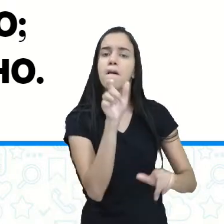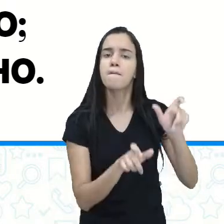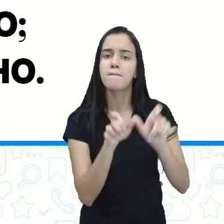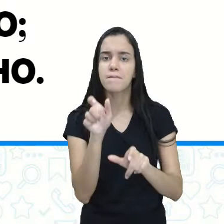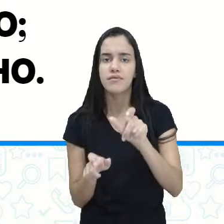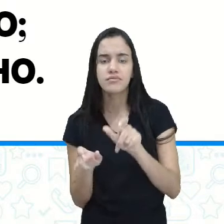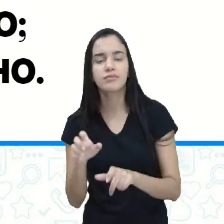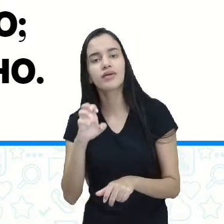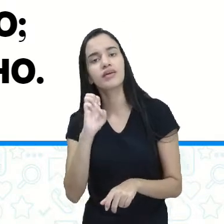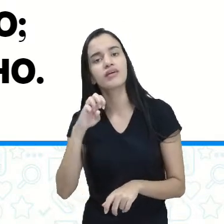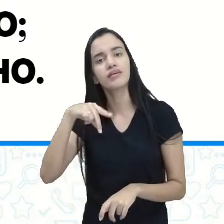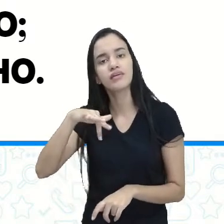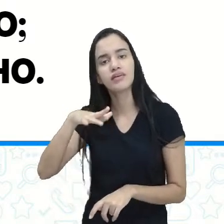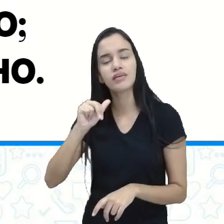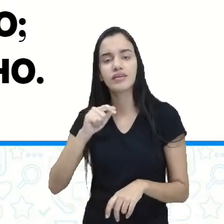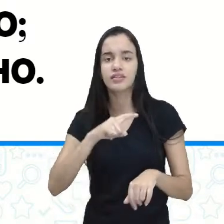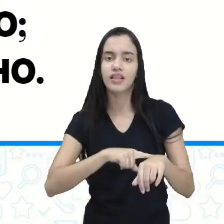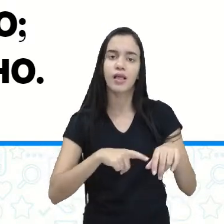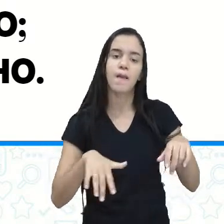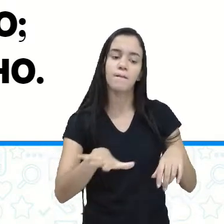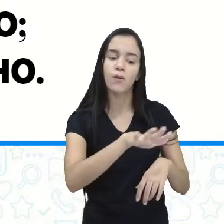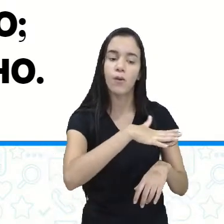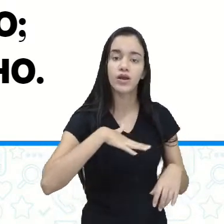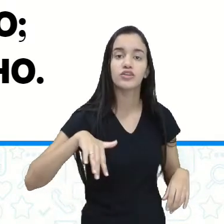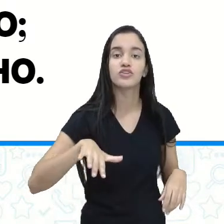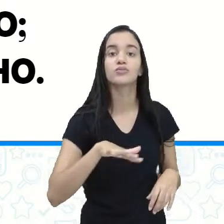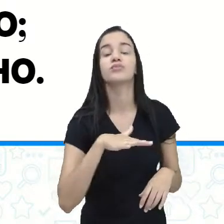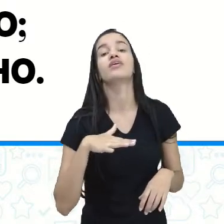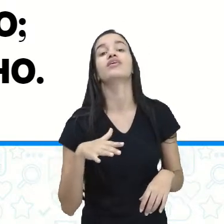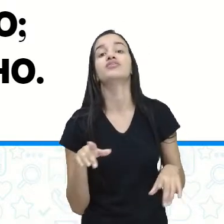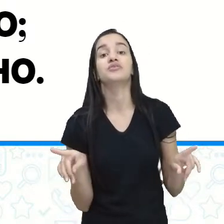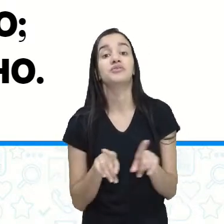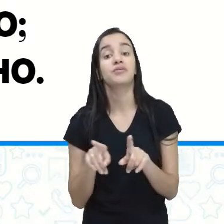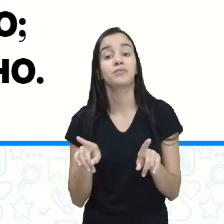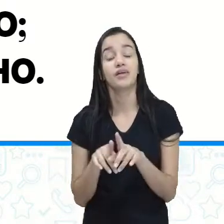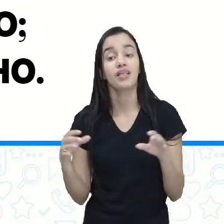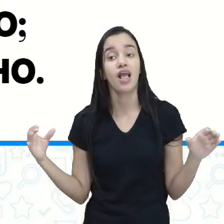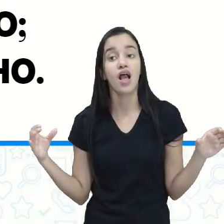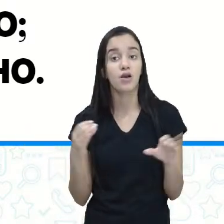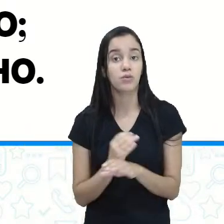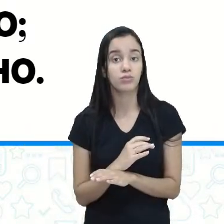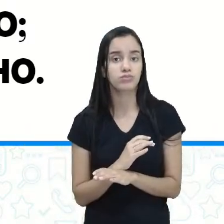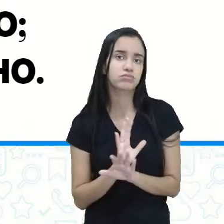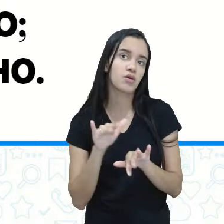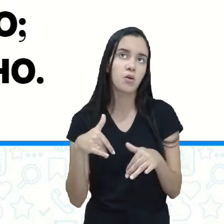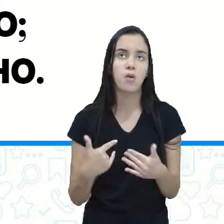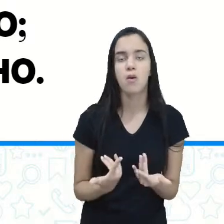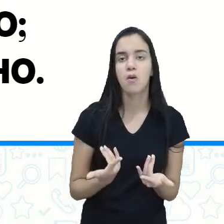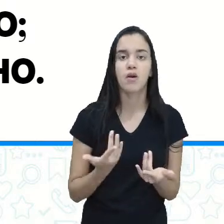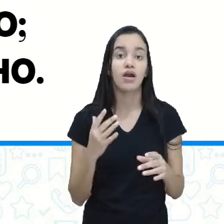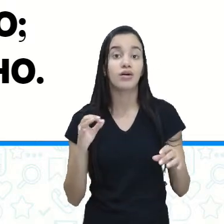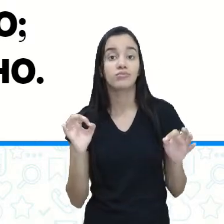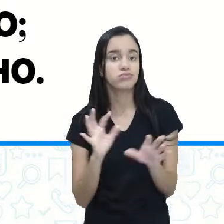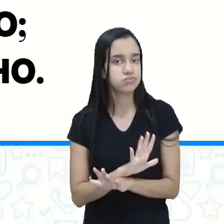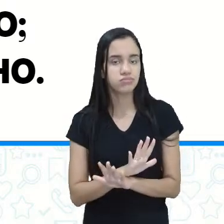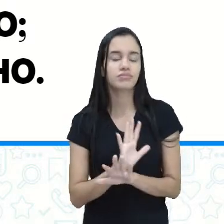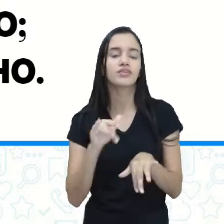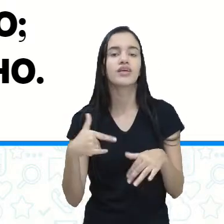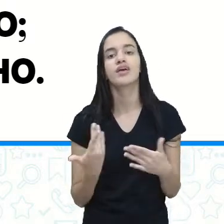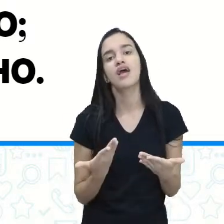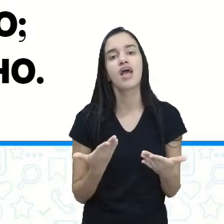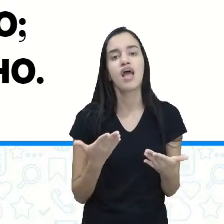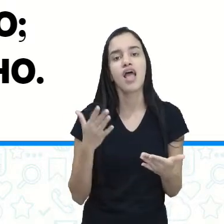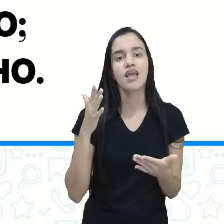Personagens, enredo, tempo, espaço, desfecho, seja em contos de fadas, em contos modernos,